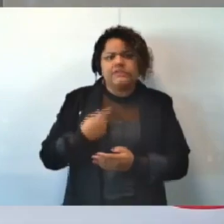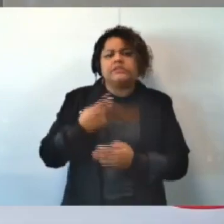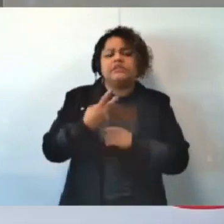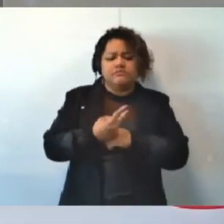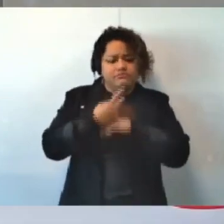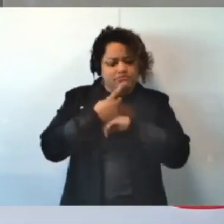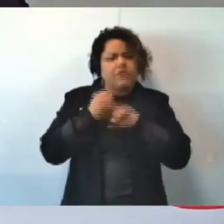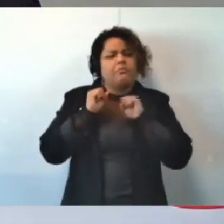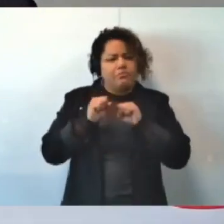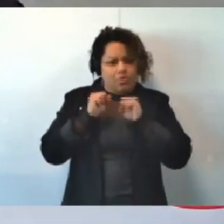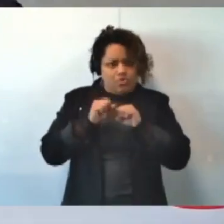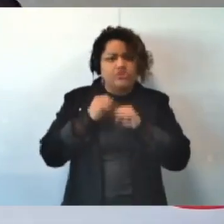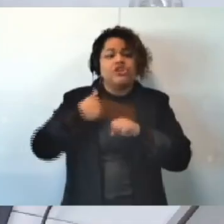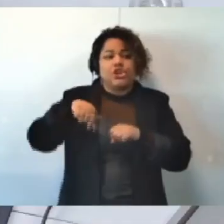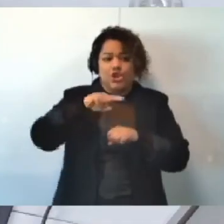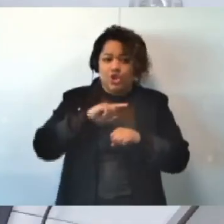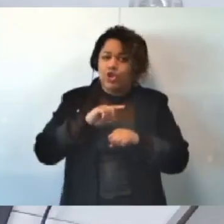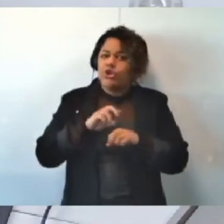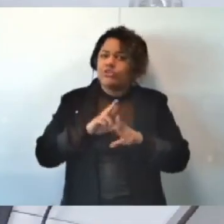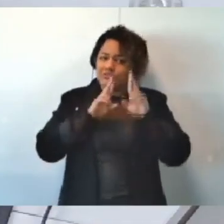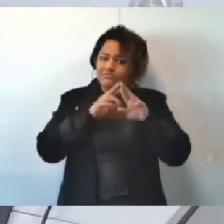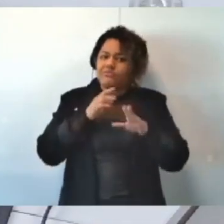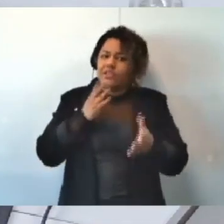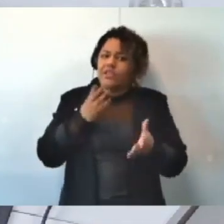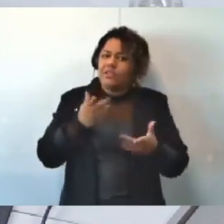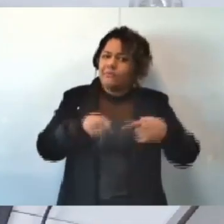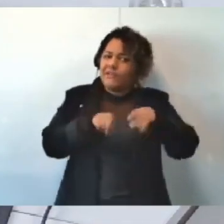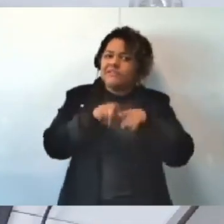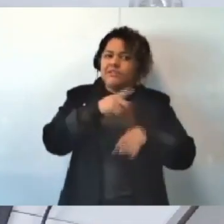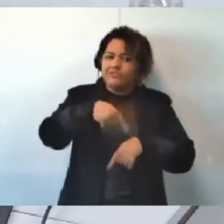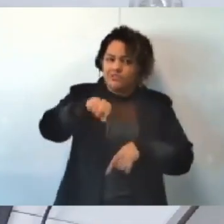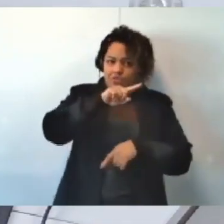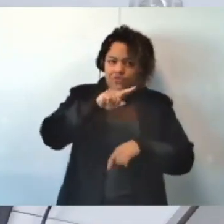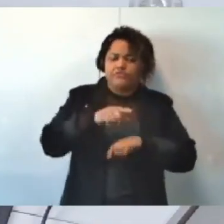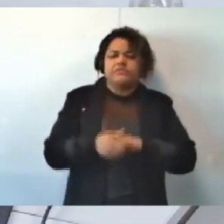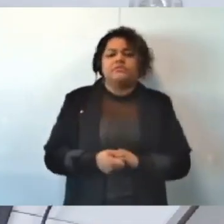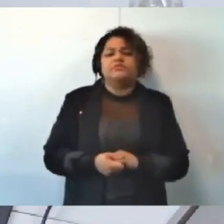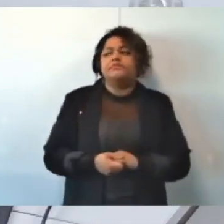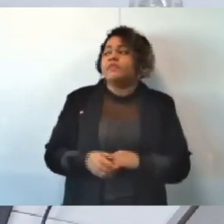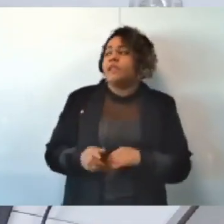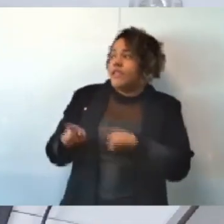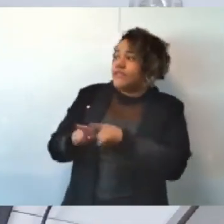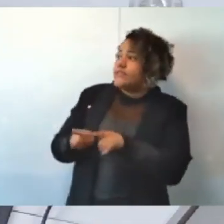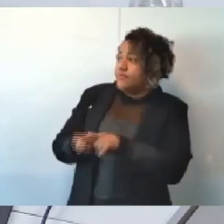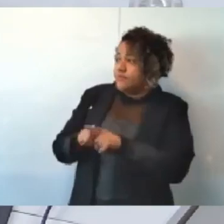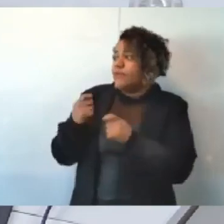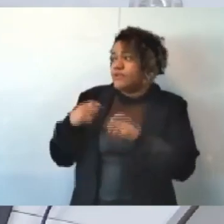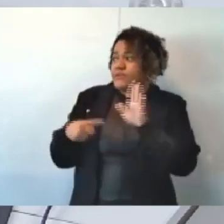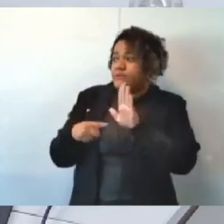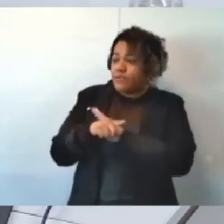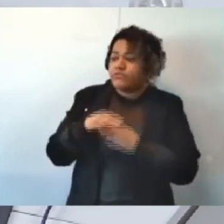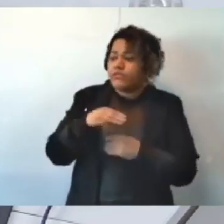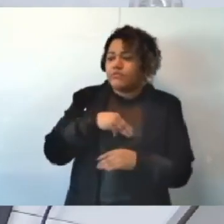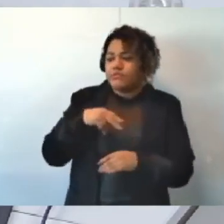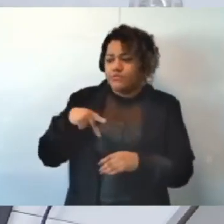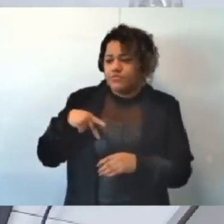vocês, tá bom? Um abraço. É só cobrar também o posicionamento do Ministério Público para embargar essa obra, entendeu? Só isso que eu